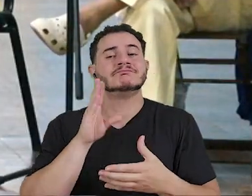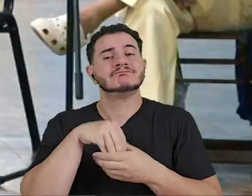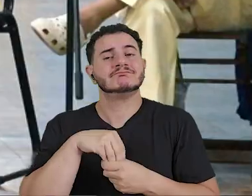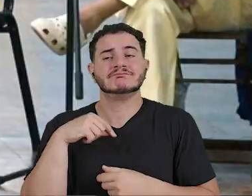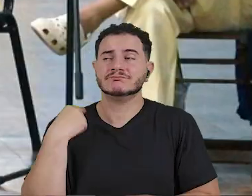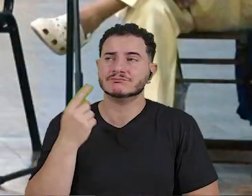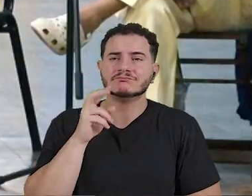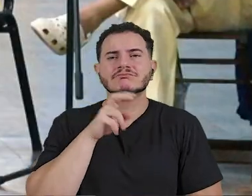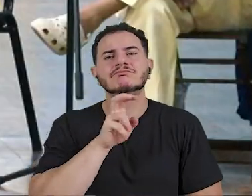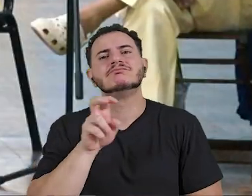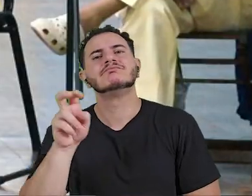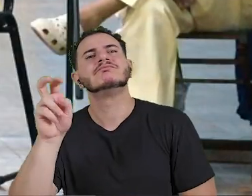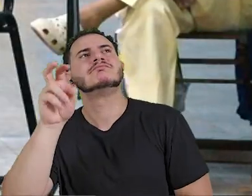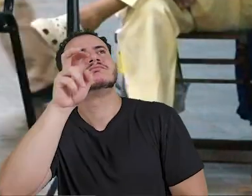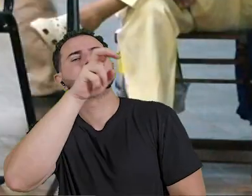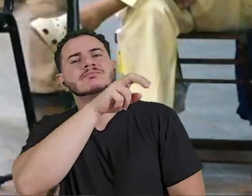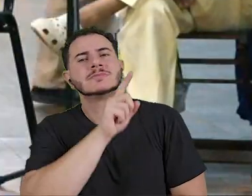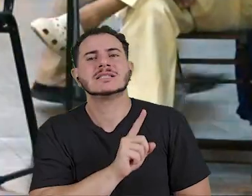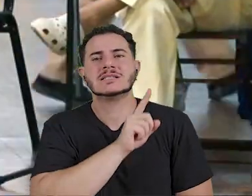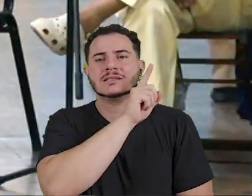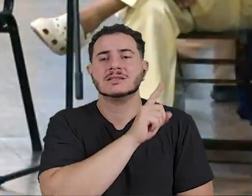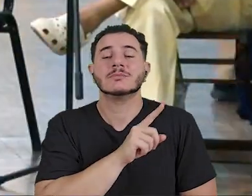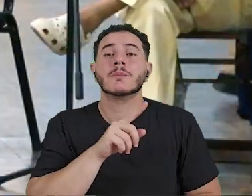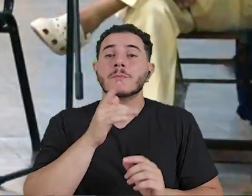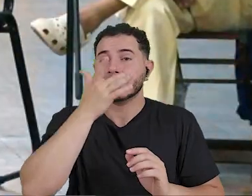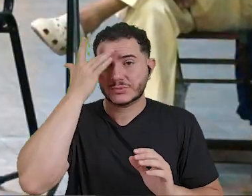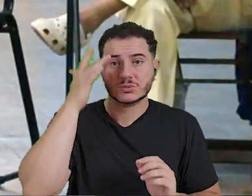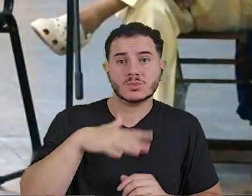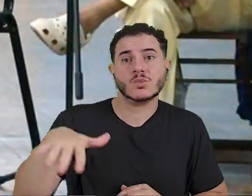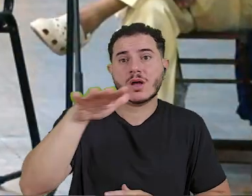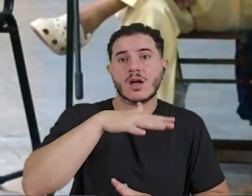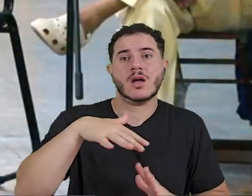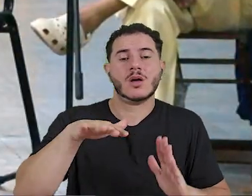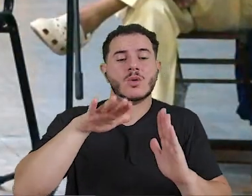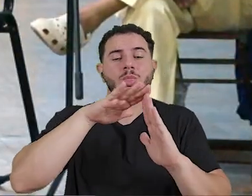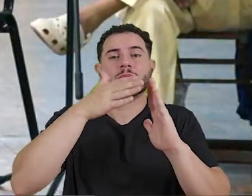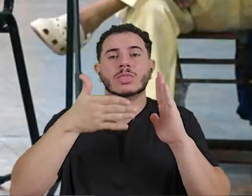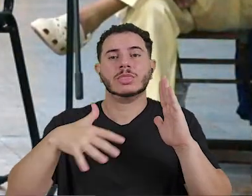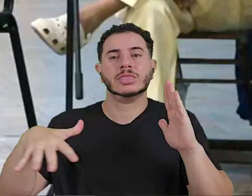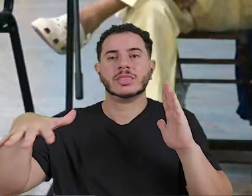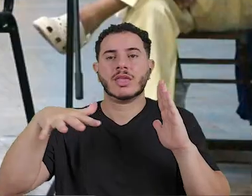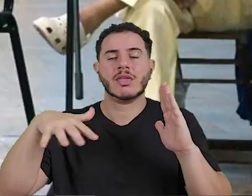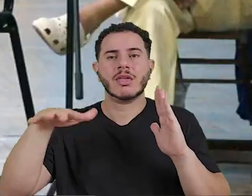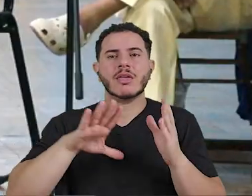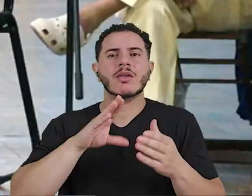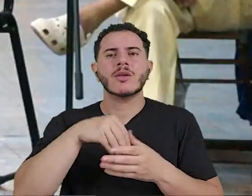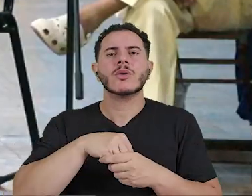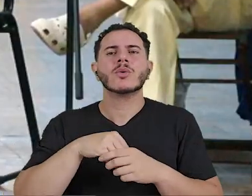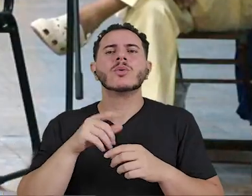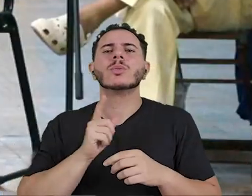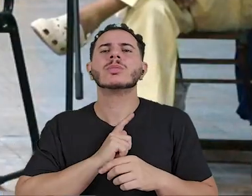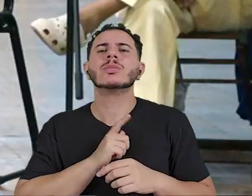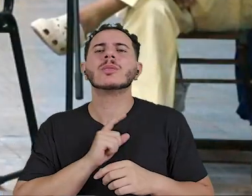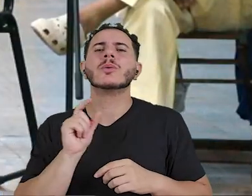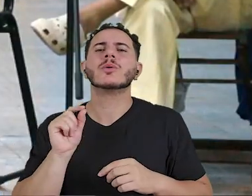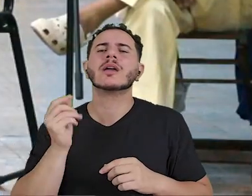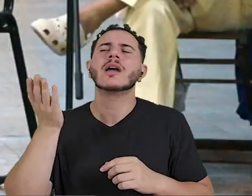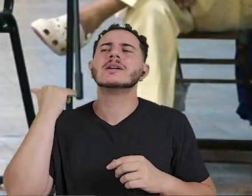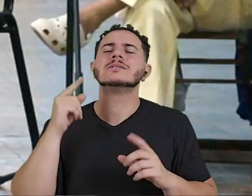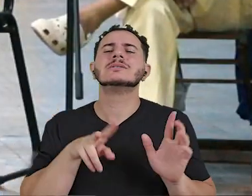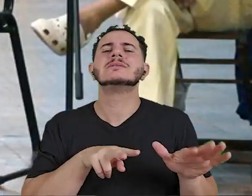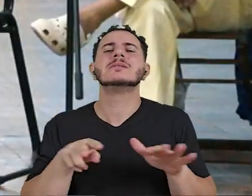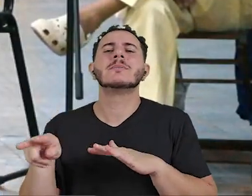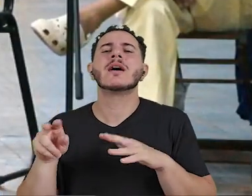subiu. O pessoal lá do terreiro estava em obrigação. Isso na semana pré-carnavalística, né?